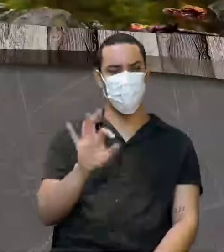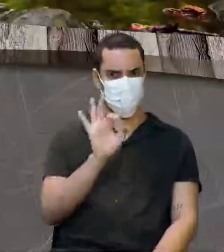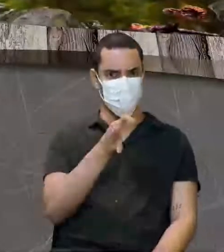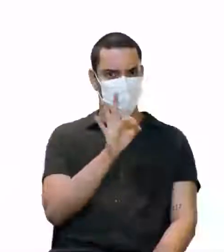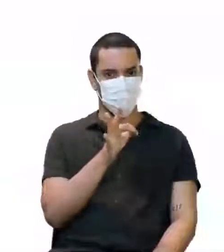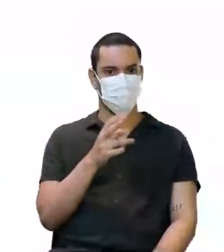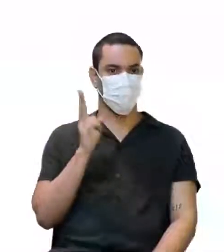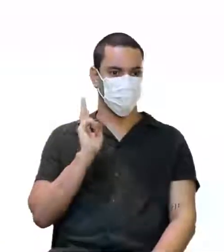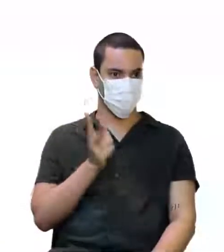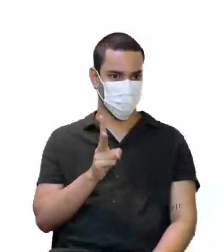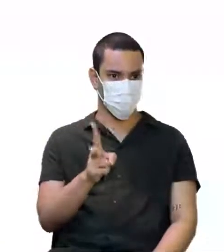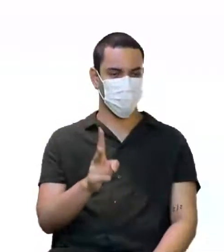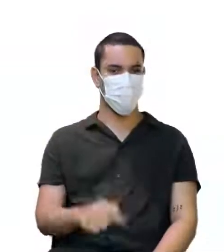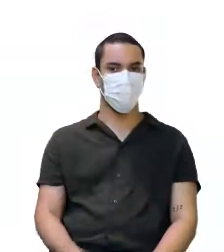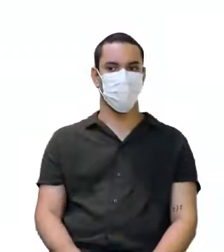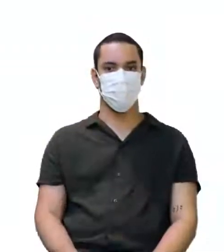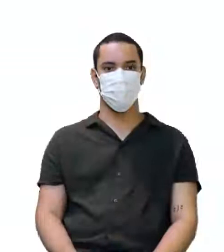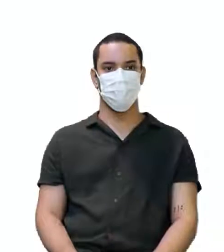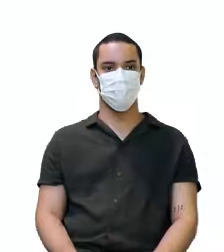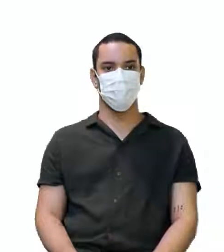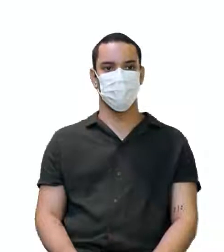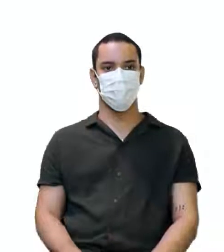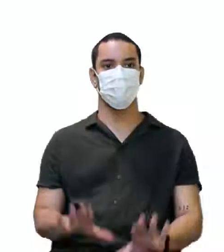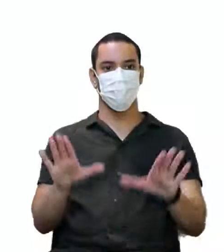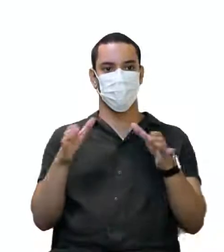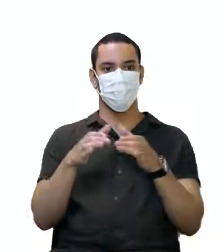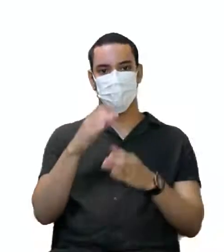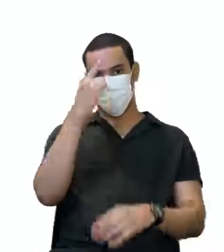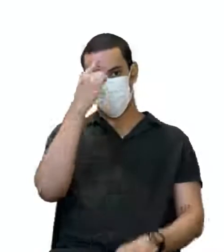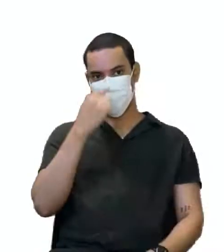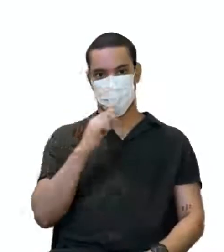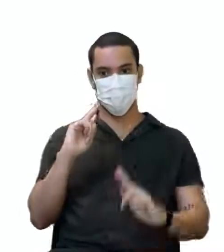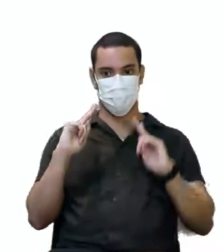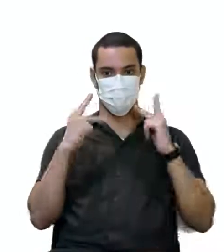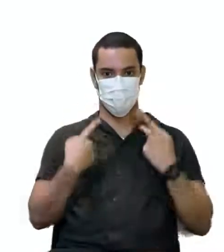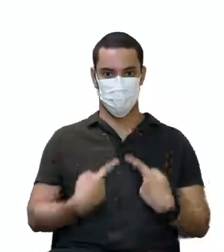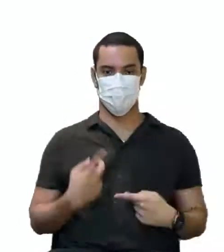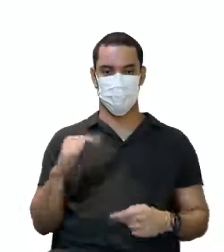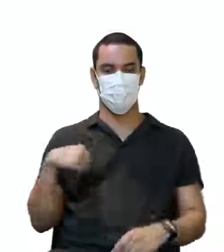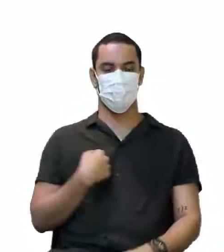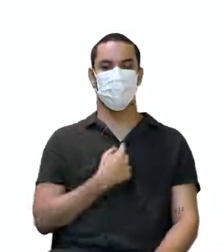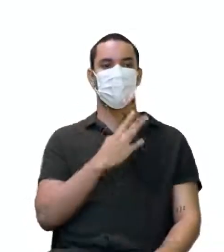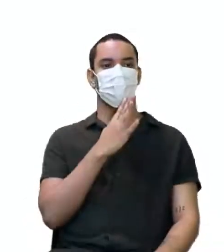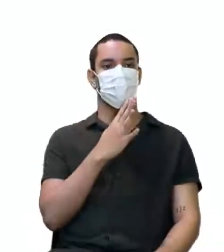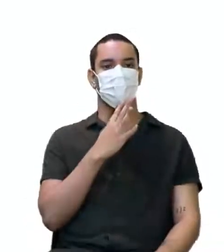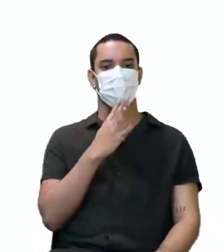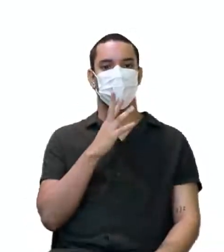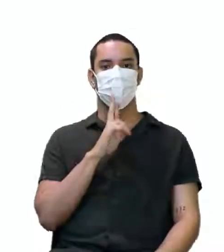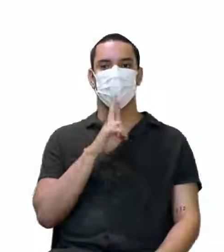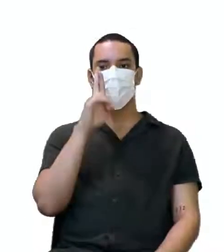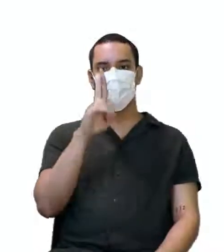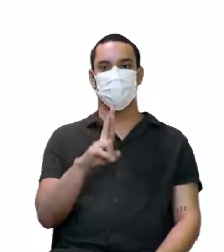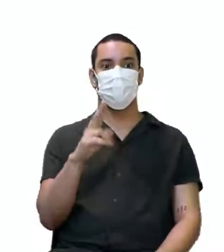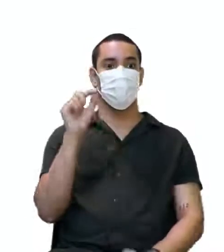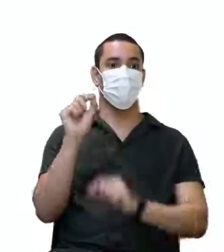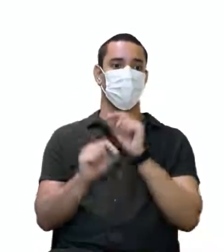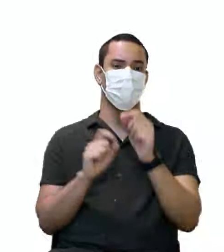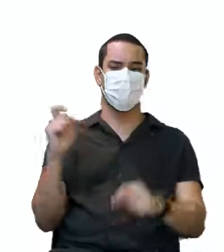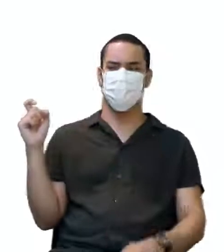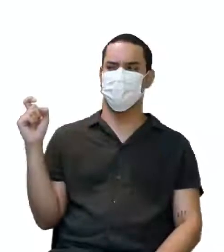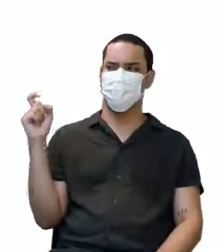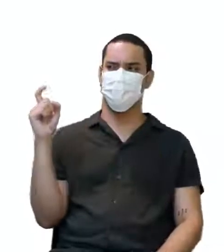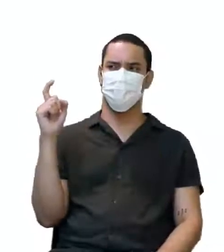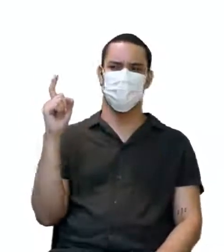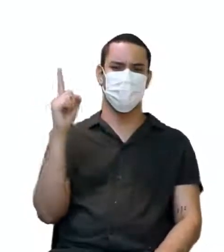avançar? Olha lá. A espécie humana, como conhecemos, foi resultado de uma longa evolução